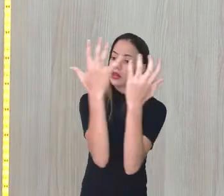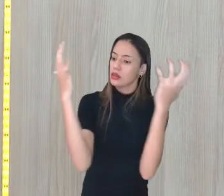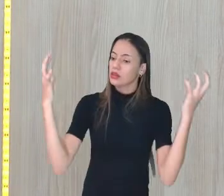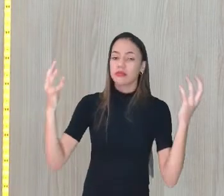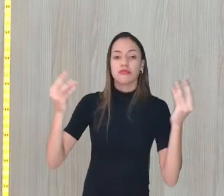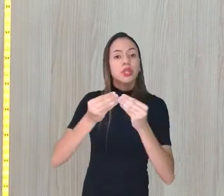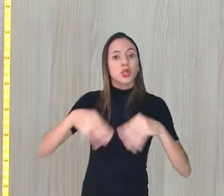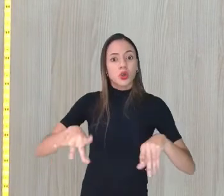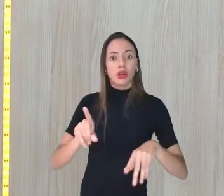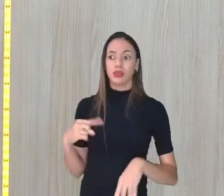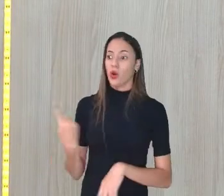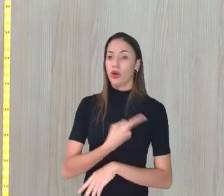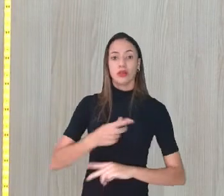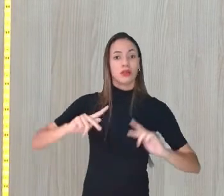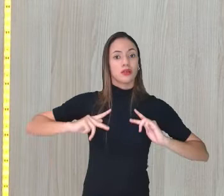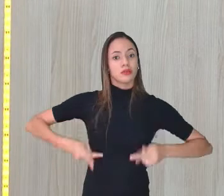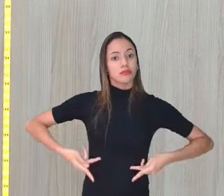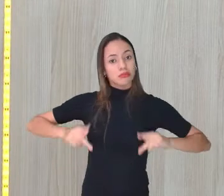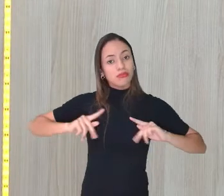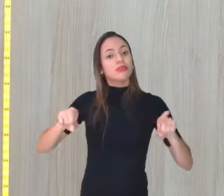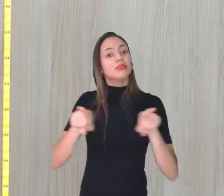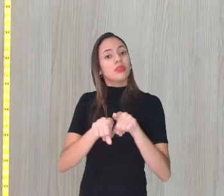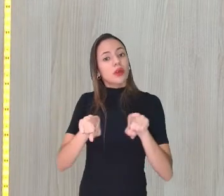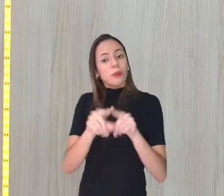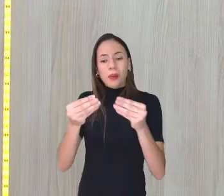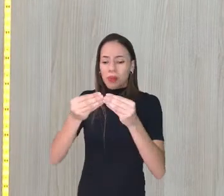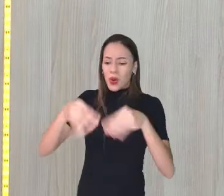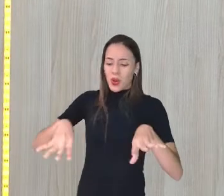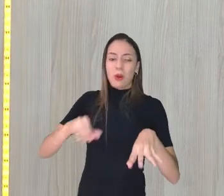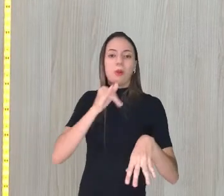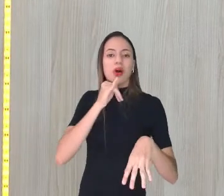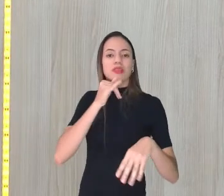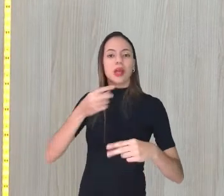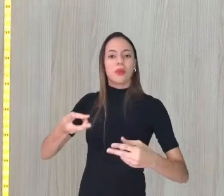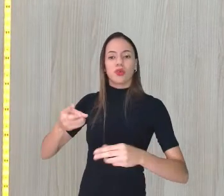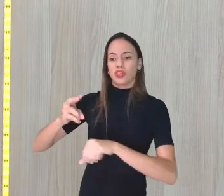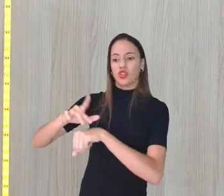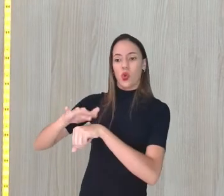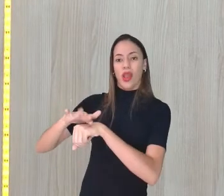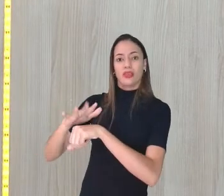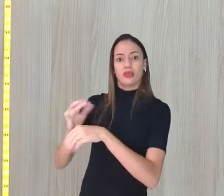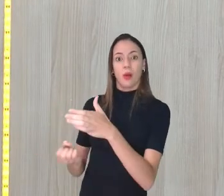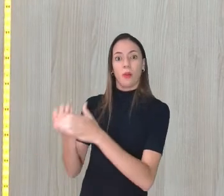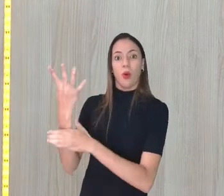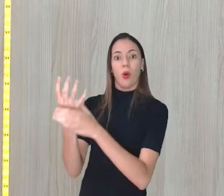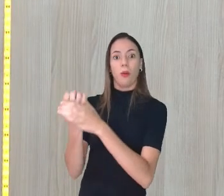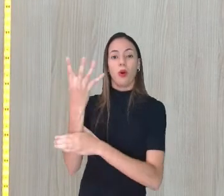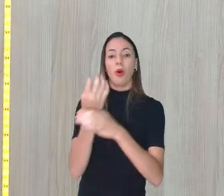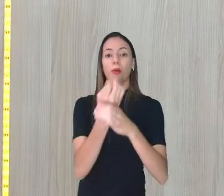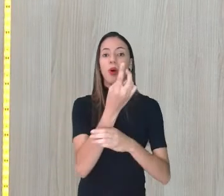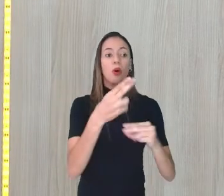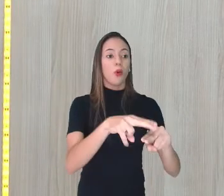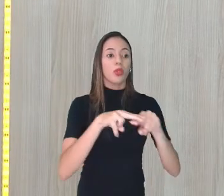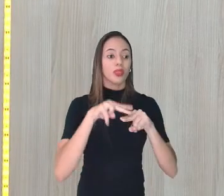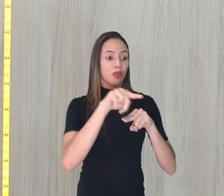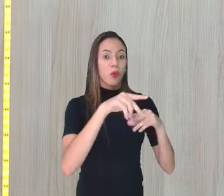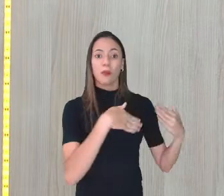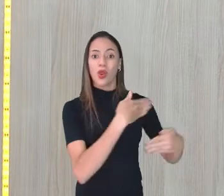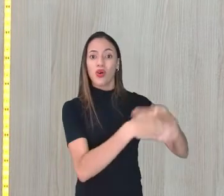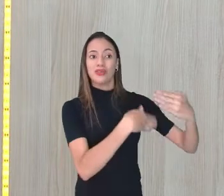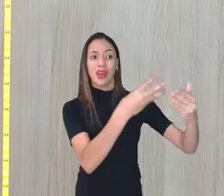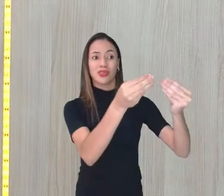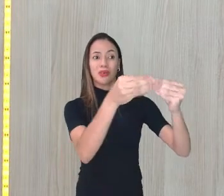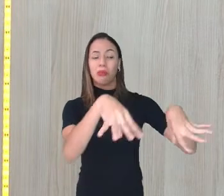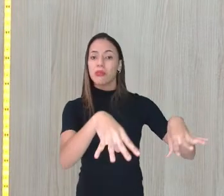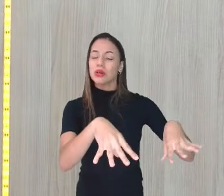a gente mesmo, né? A questão de doenças que vão surgindo também com todo esse processo. Então, é